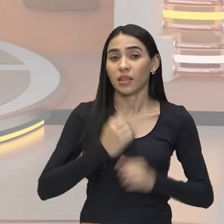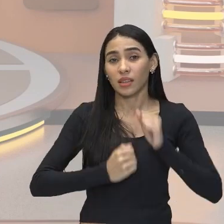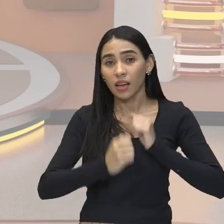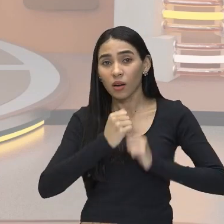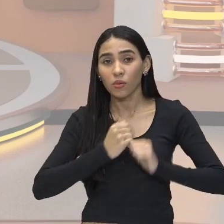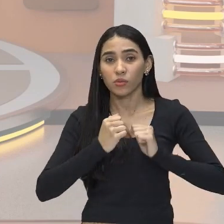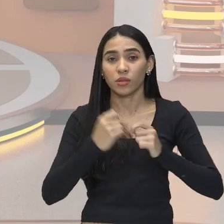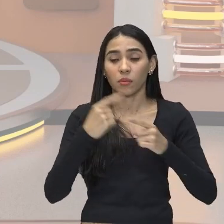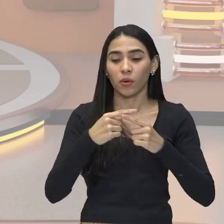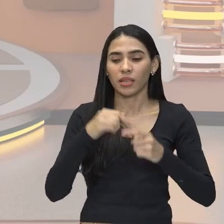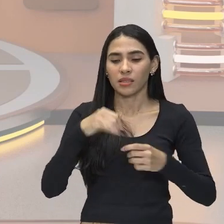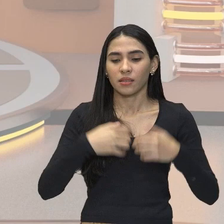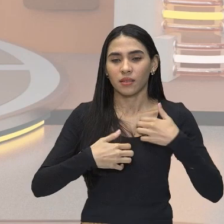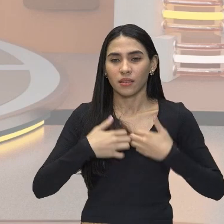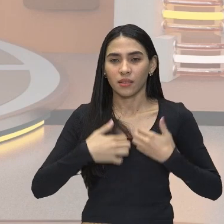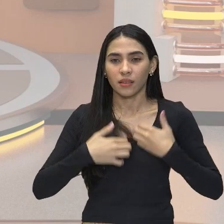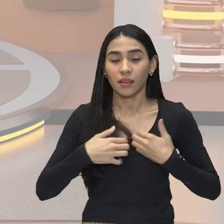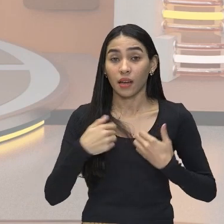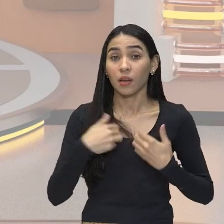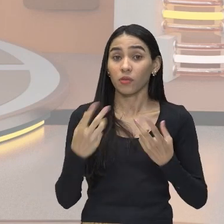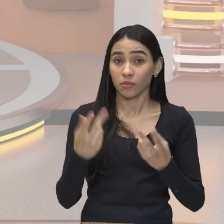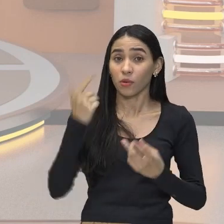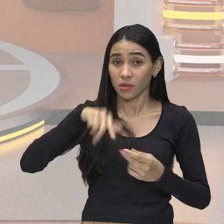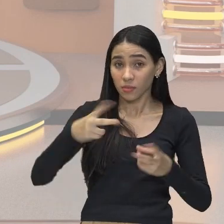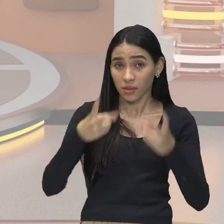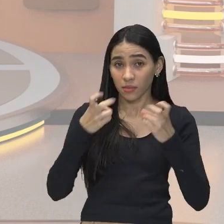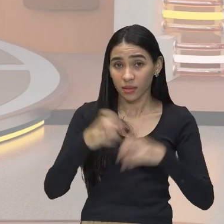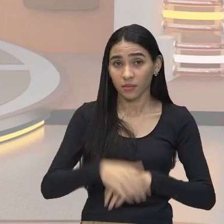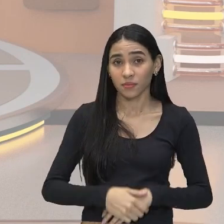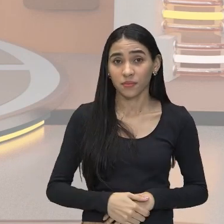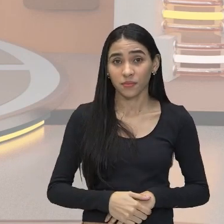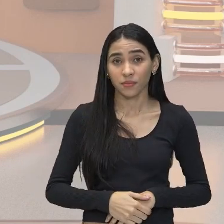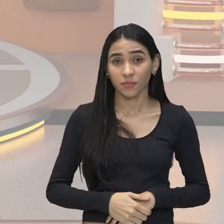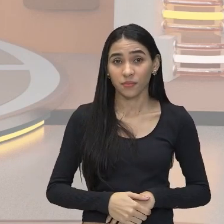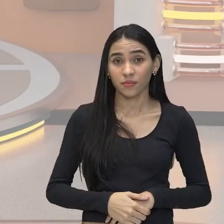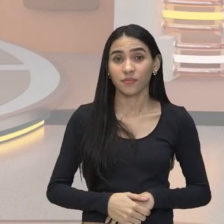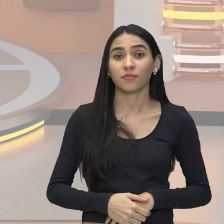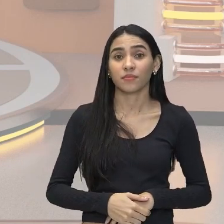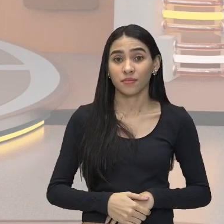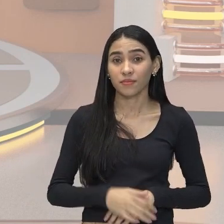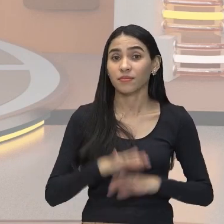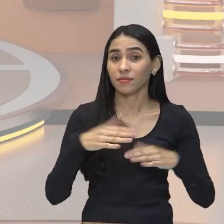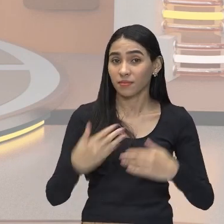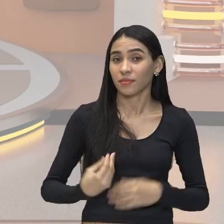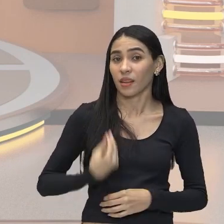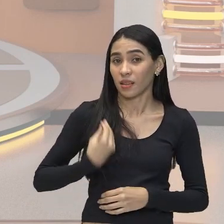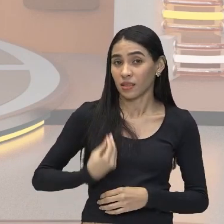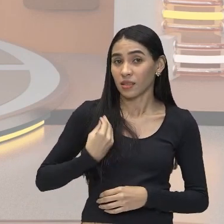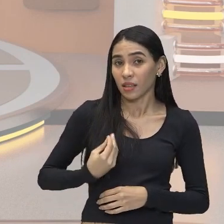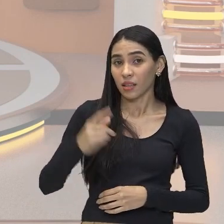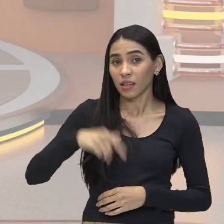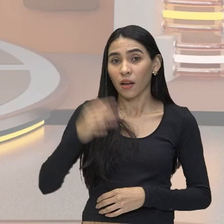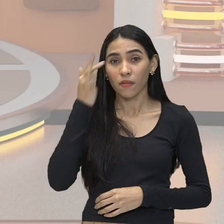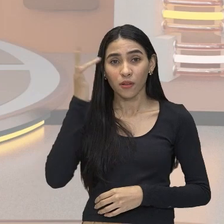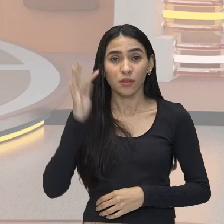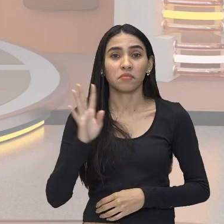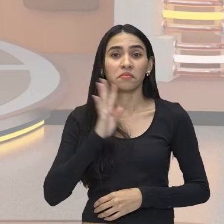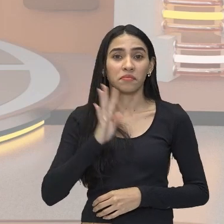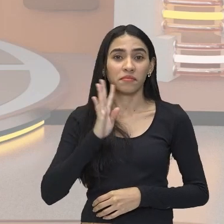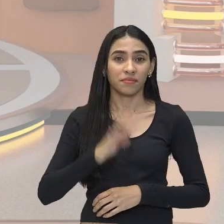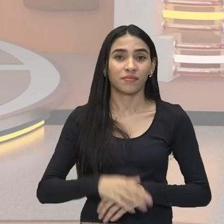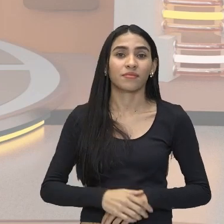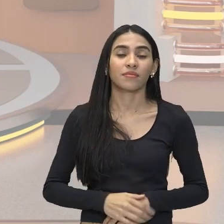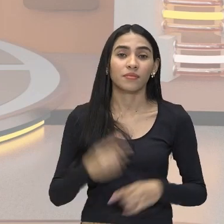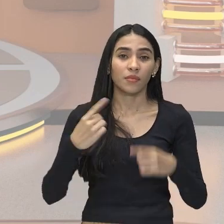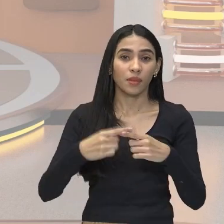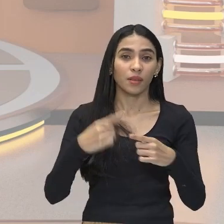com a angústia eu percebo tudo isso. Olha só como o existencialismo é uma corrente filosófica legal, né? Porque